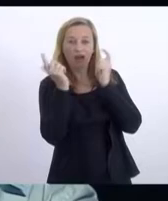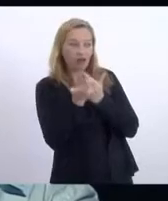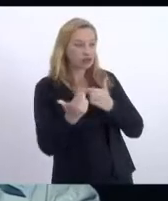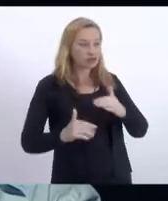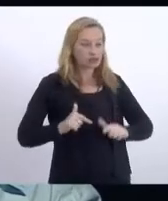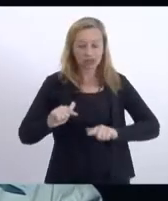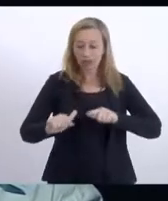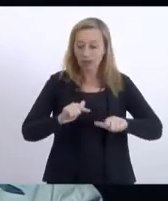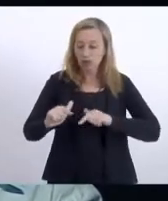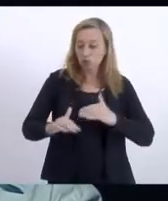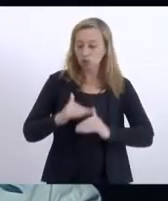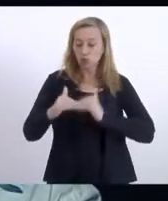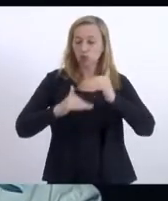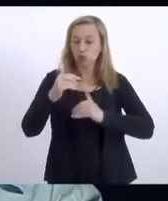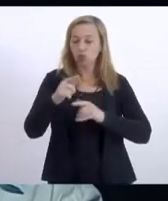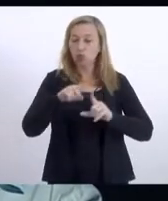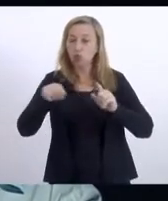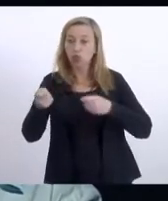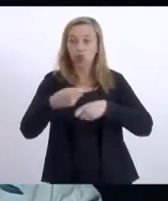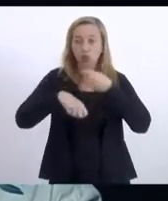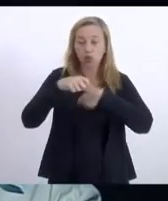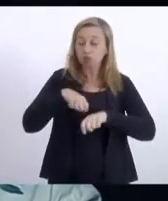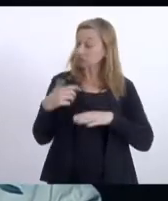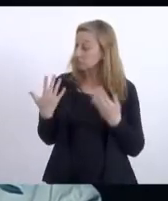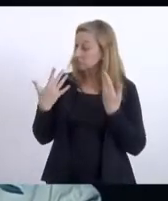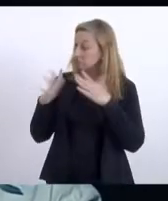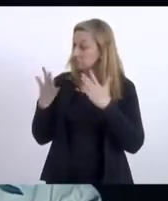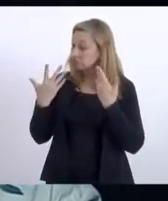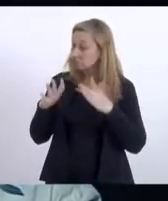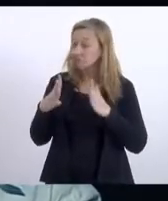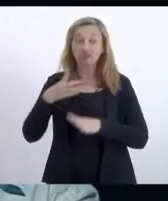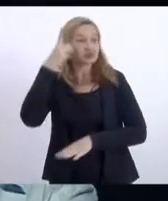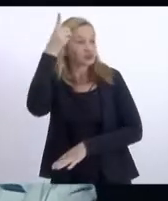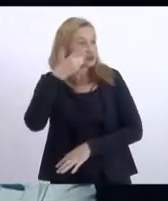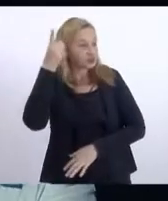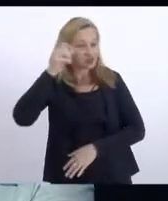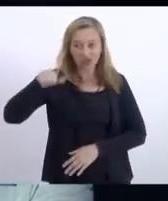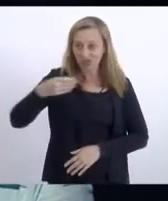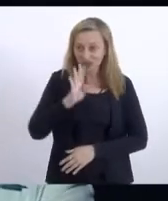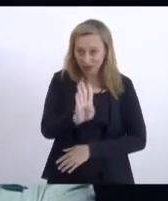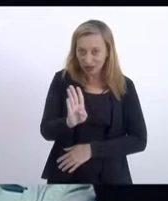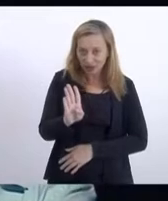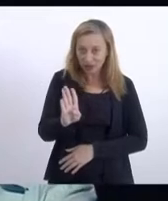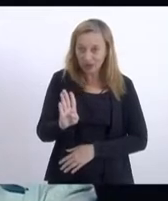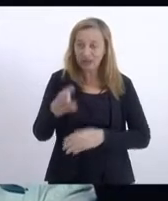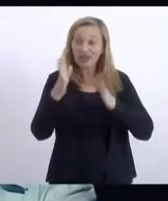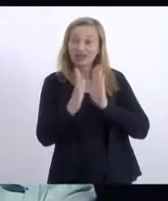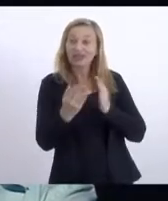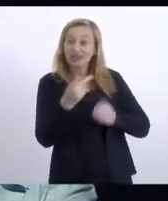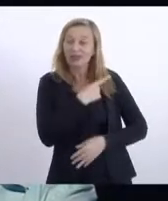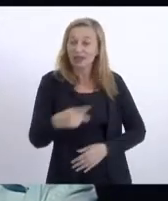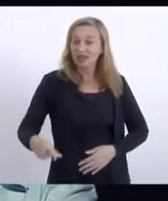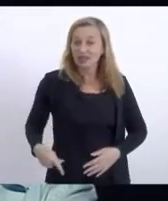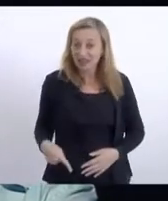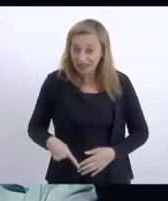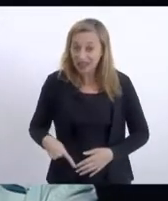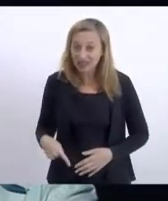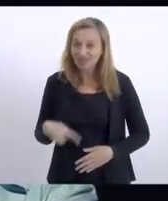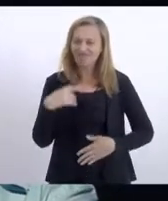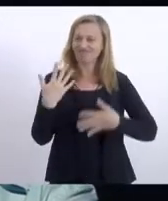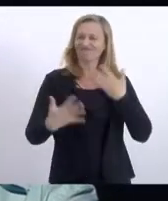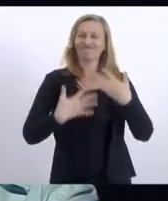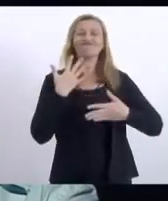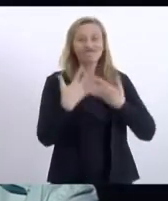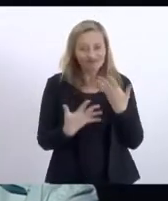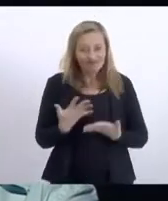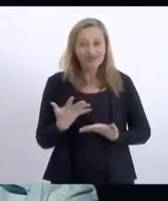desenvolvimento econômico, que eu saldo aqui o deputado Jair Bittencourt nessa presidência com muita